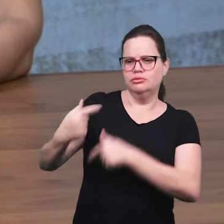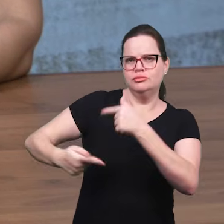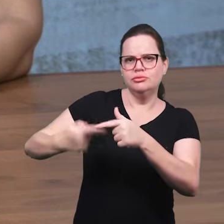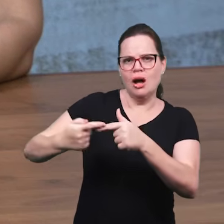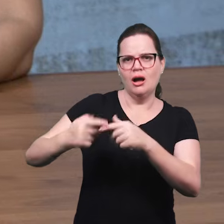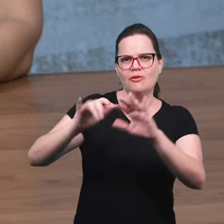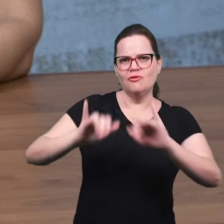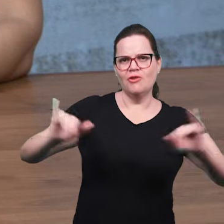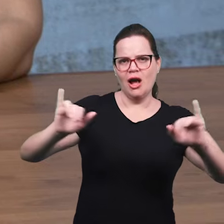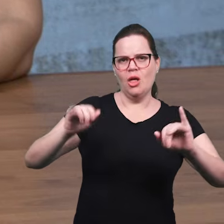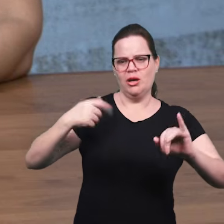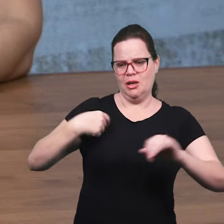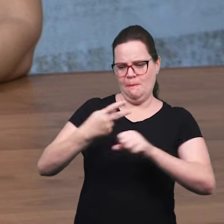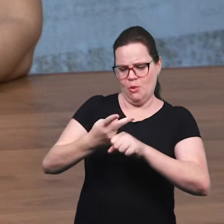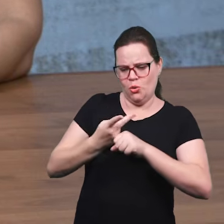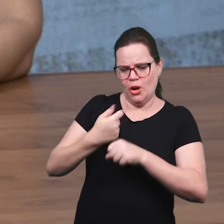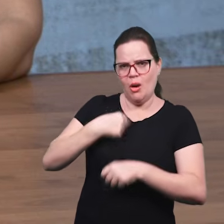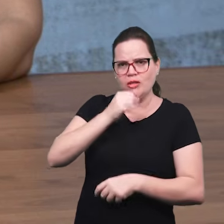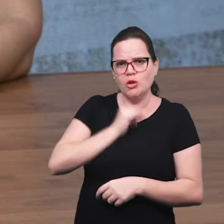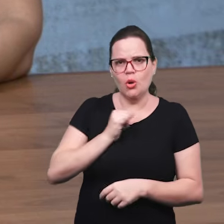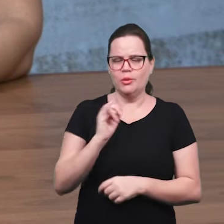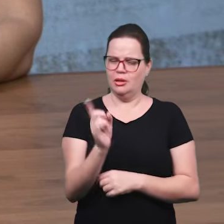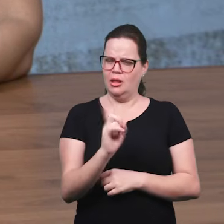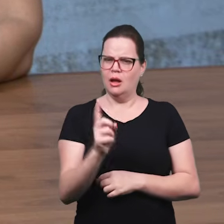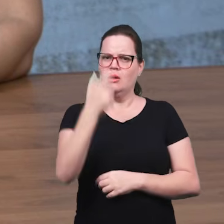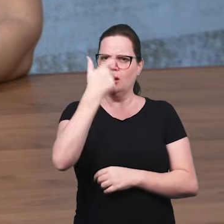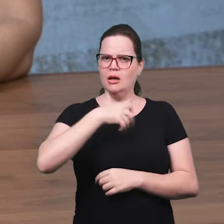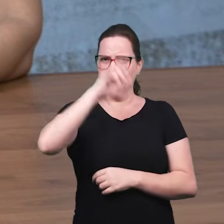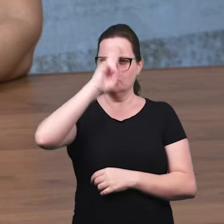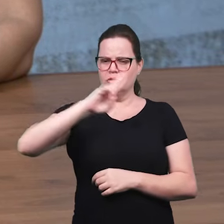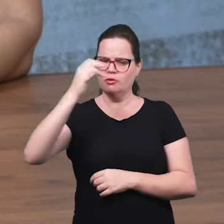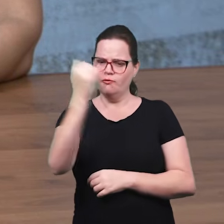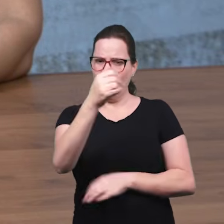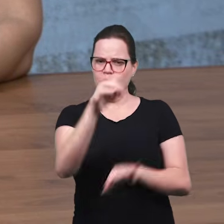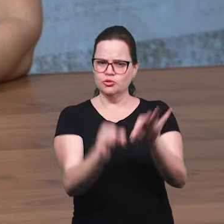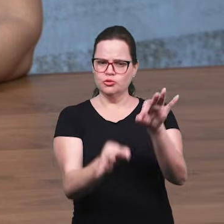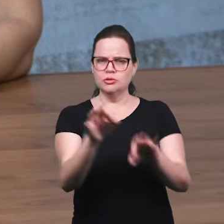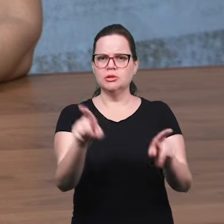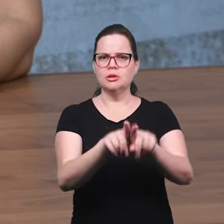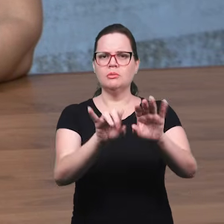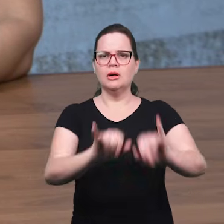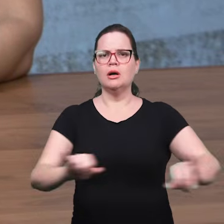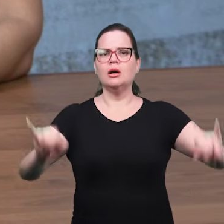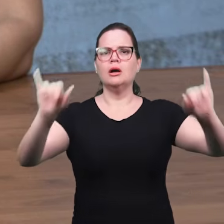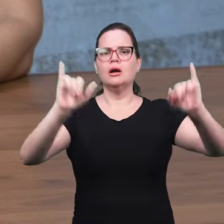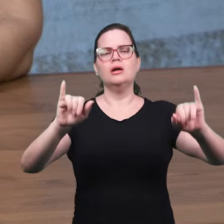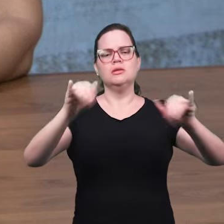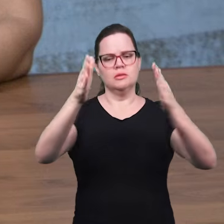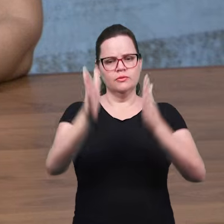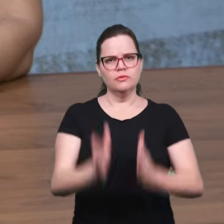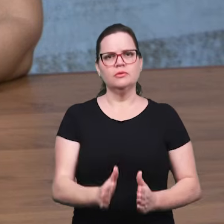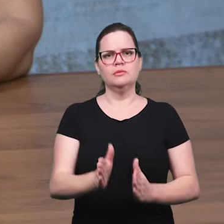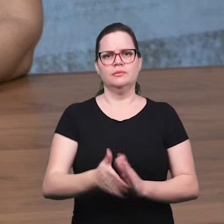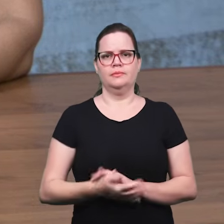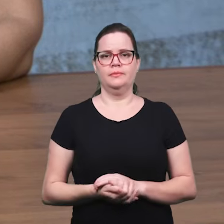vão. Eu sou o Senhor que falo a justiça e anuncio coisas